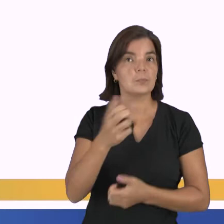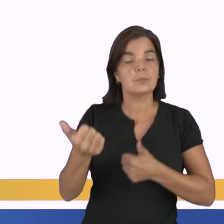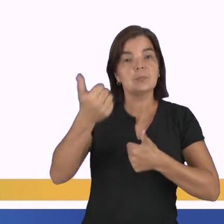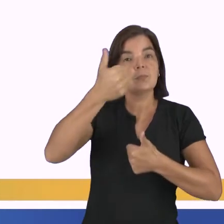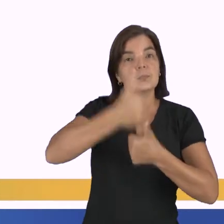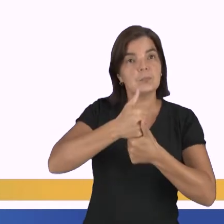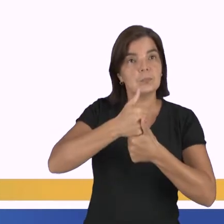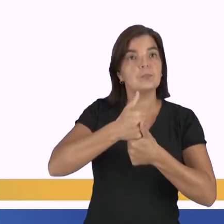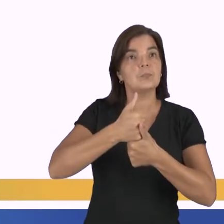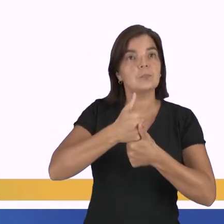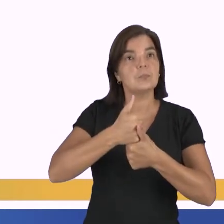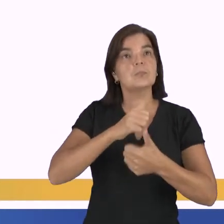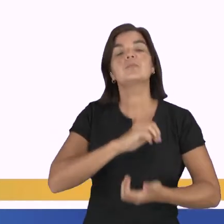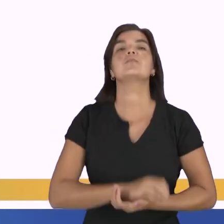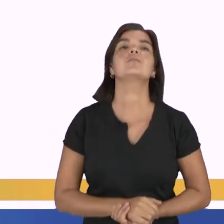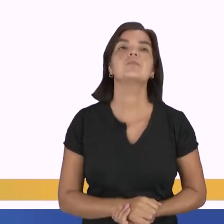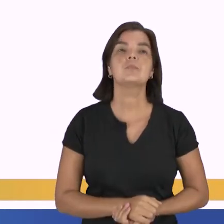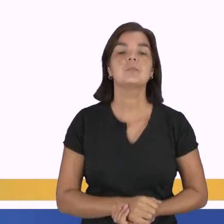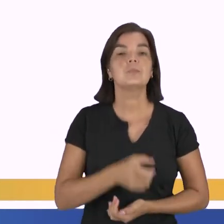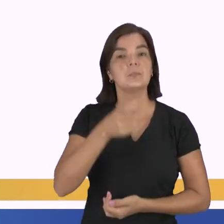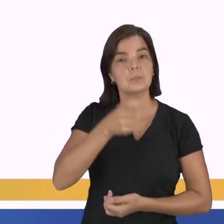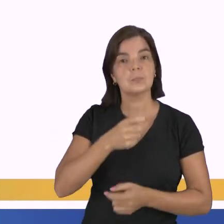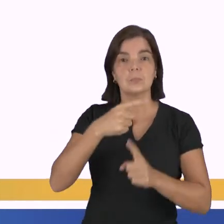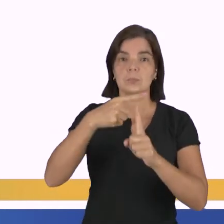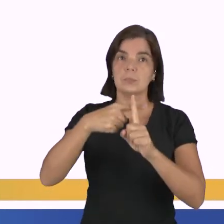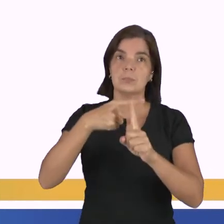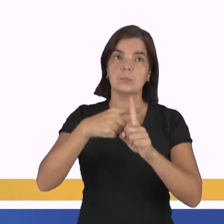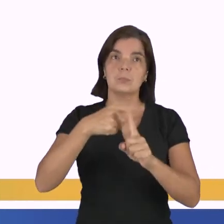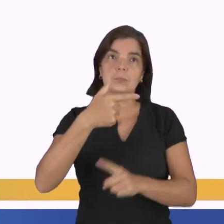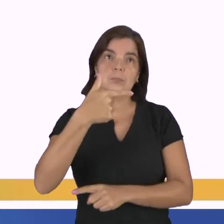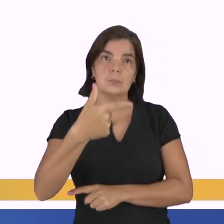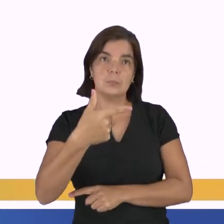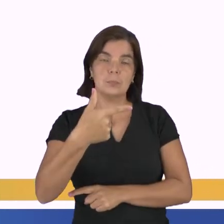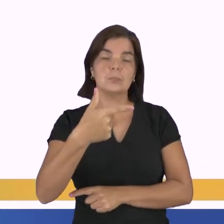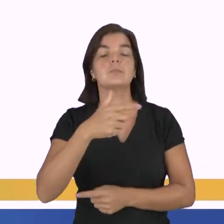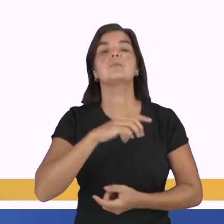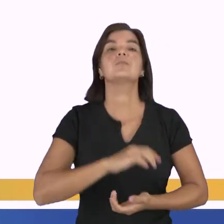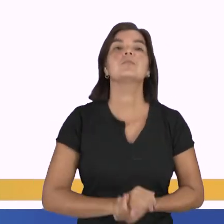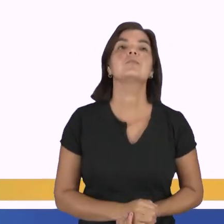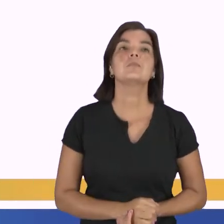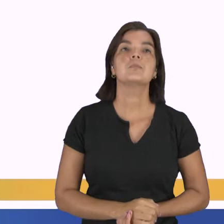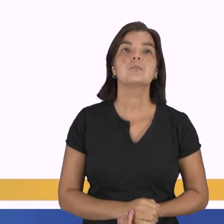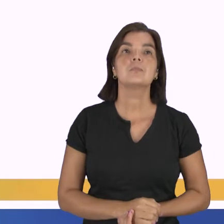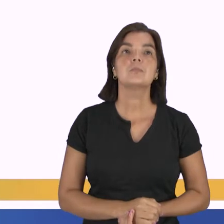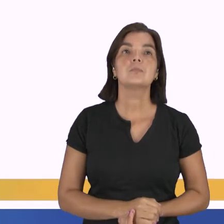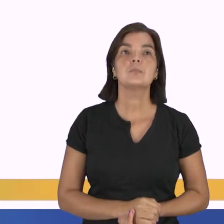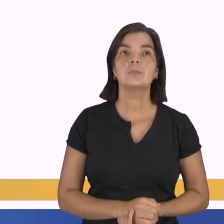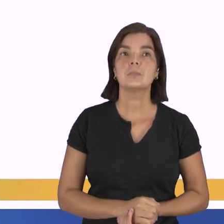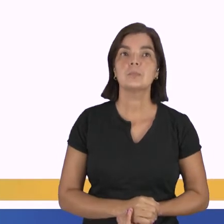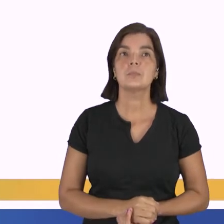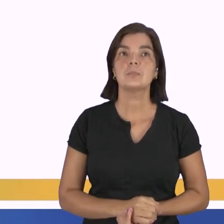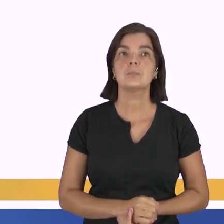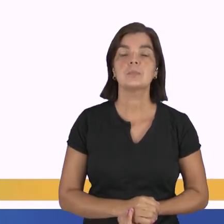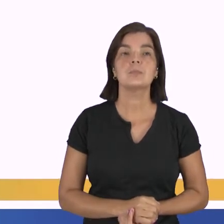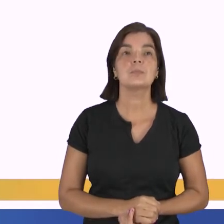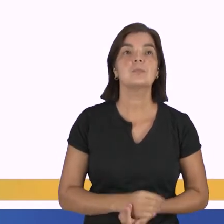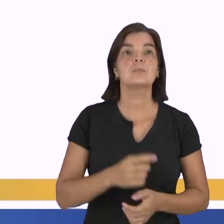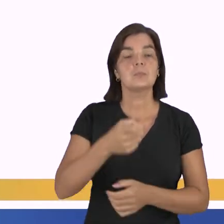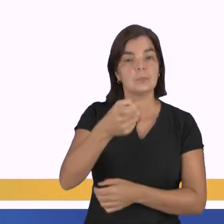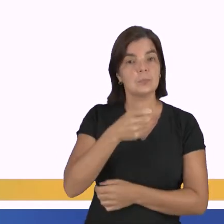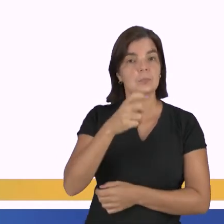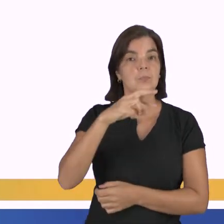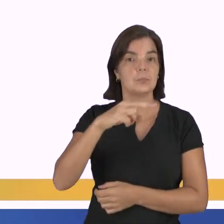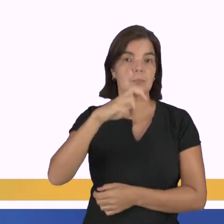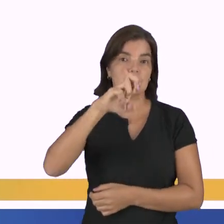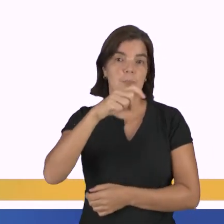substitui aí vai ficar X1 e X2 X1 é dois ou dois passa subtraindo o solo